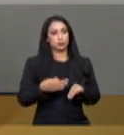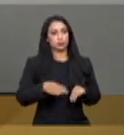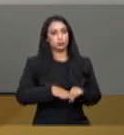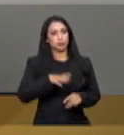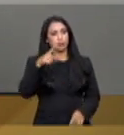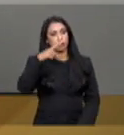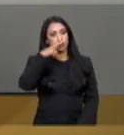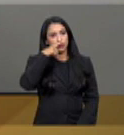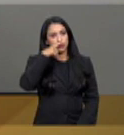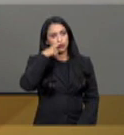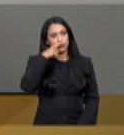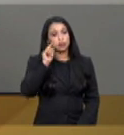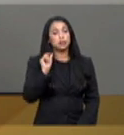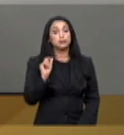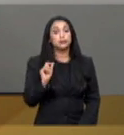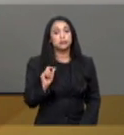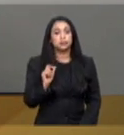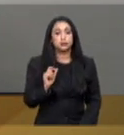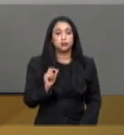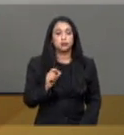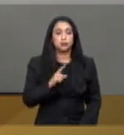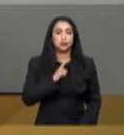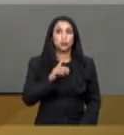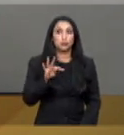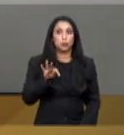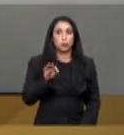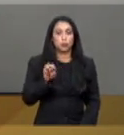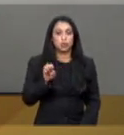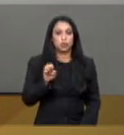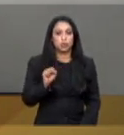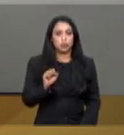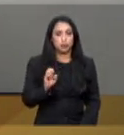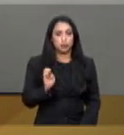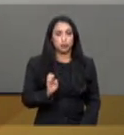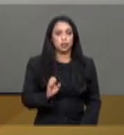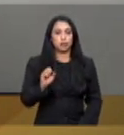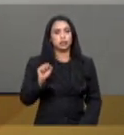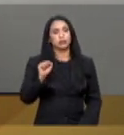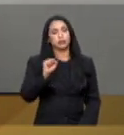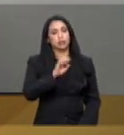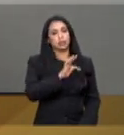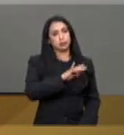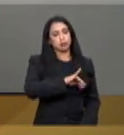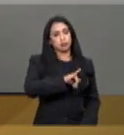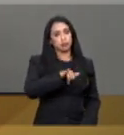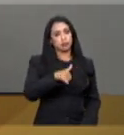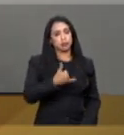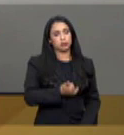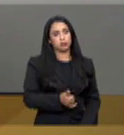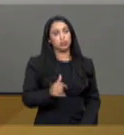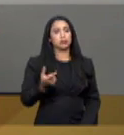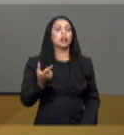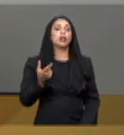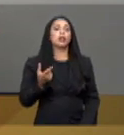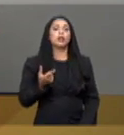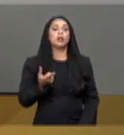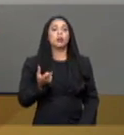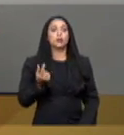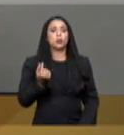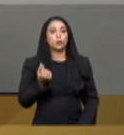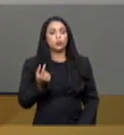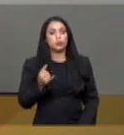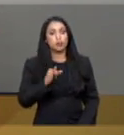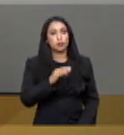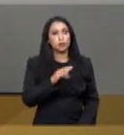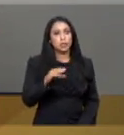anota que tinha se firmado uma tese no Superior Tribunal de Justiça. O valor do ICMS destacado na nota